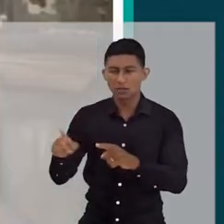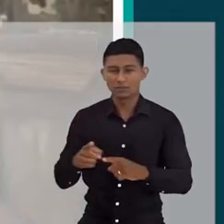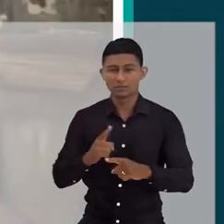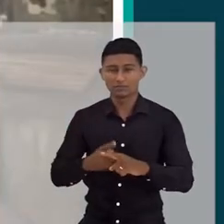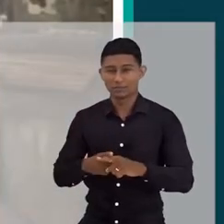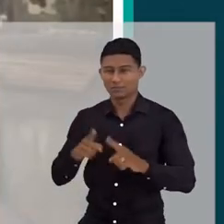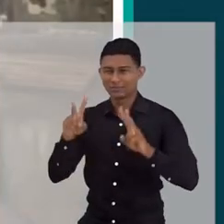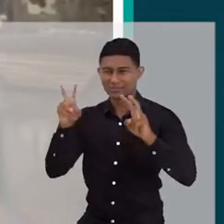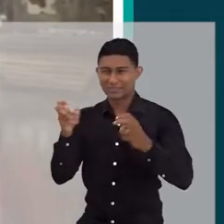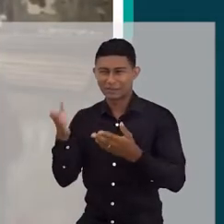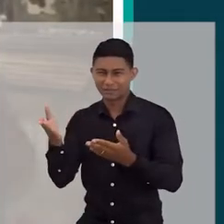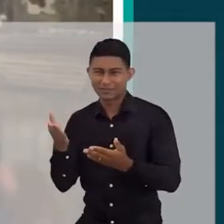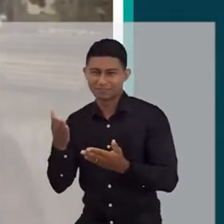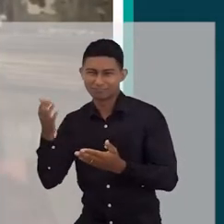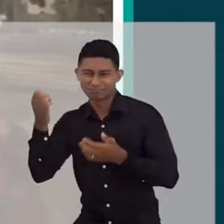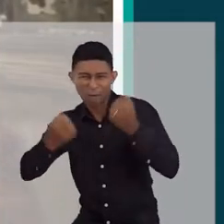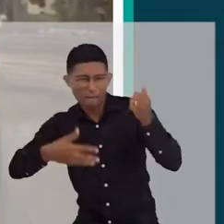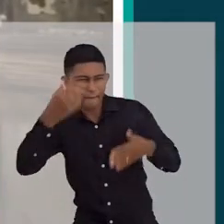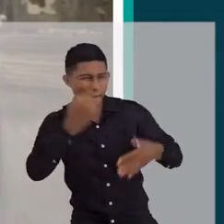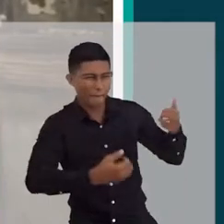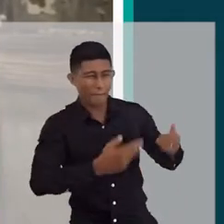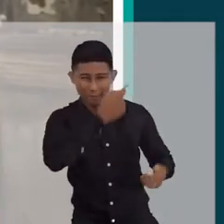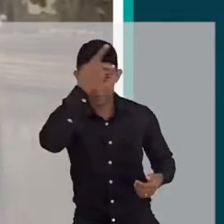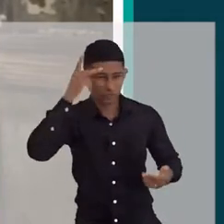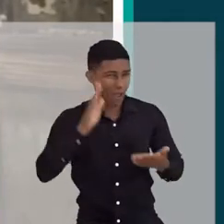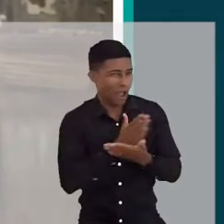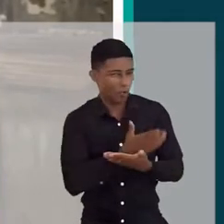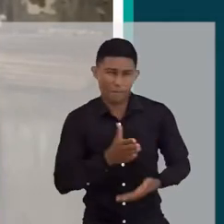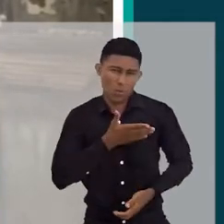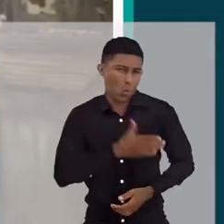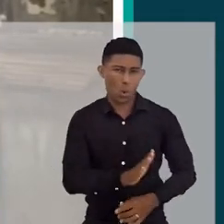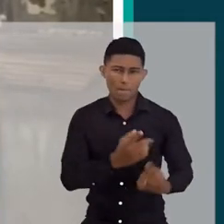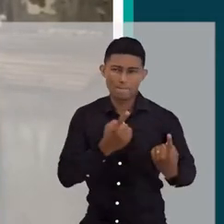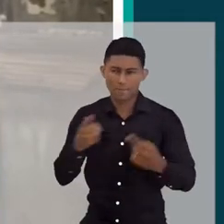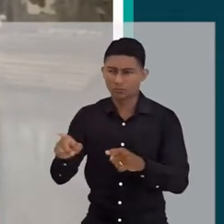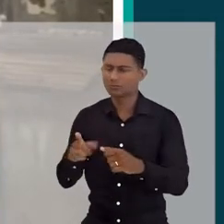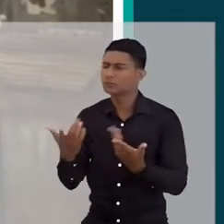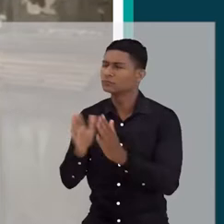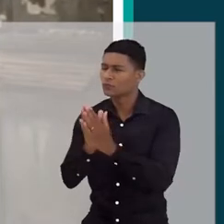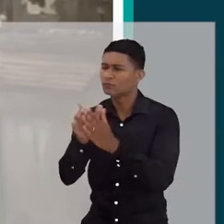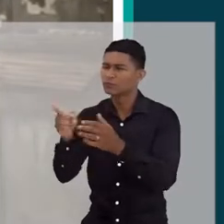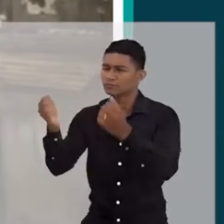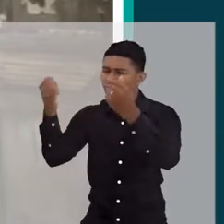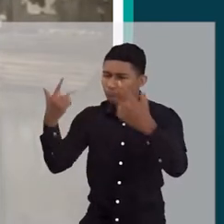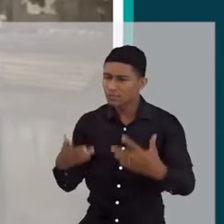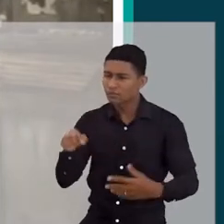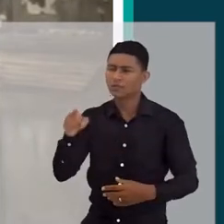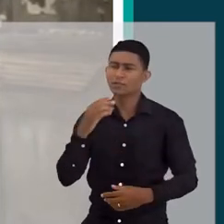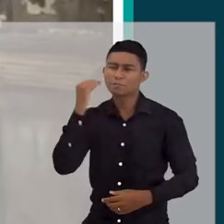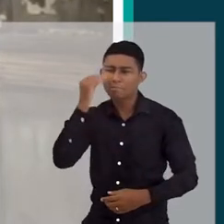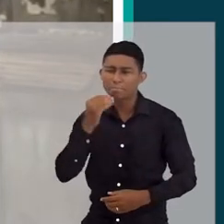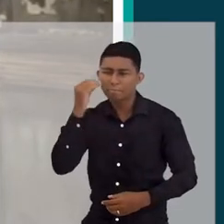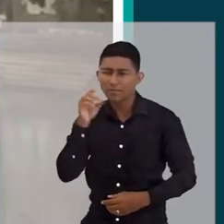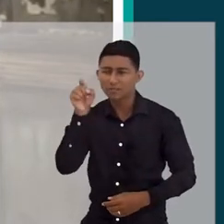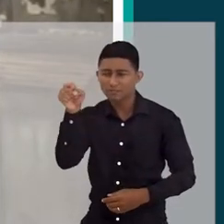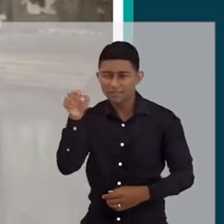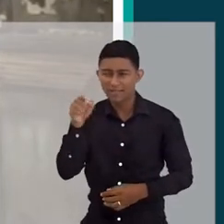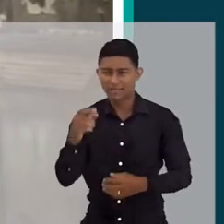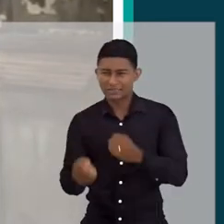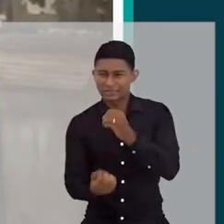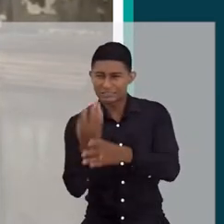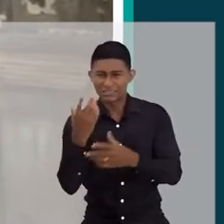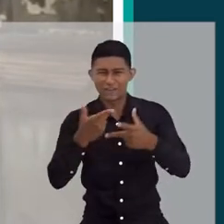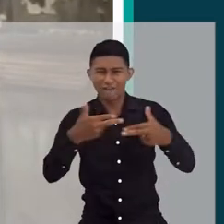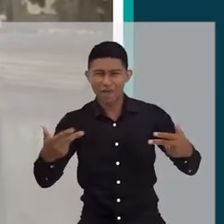falam dessa temática. Queria que você falasse para a gente um pouco dessa sua experiência enquanto criador de conteúdo, a